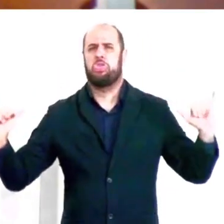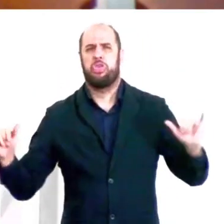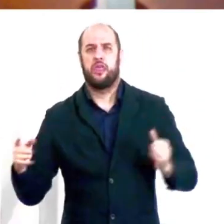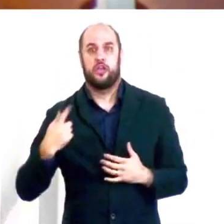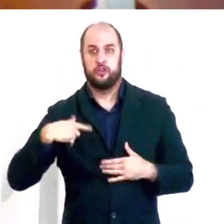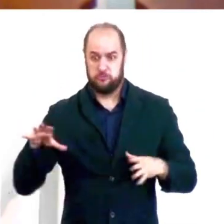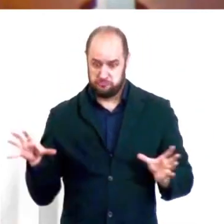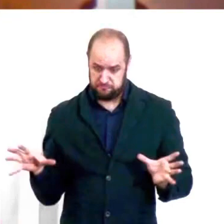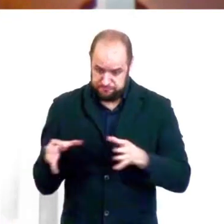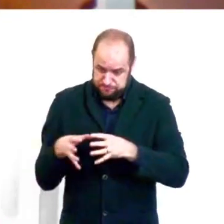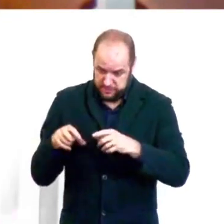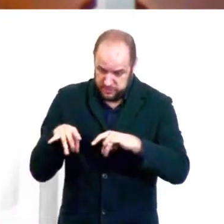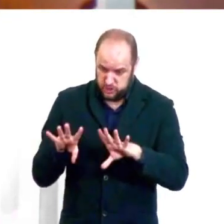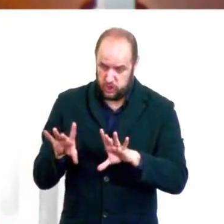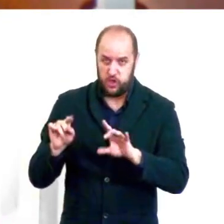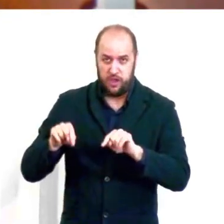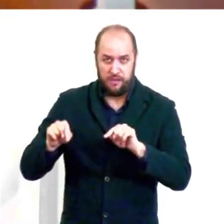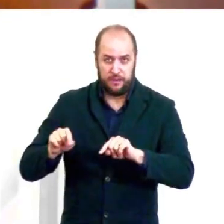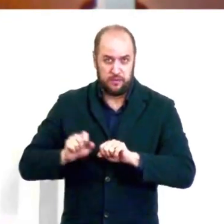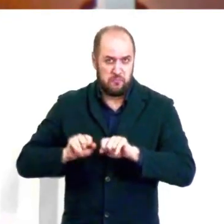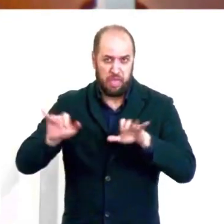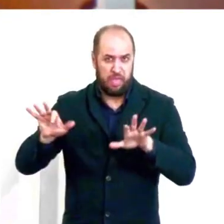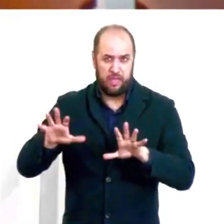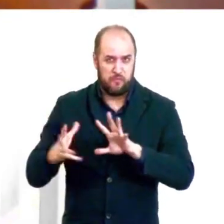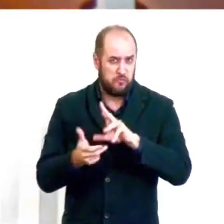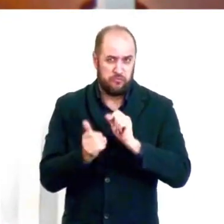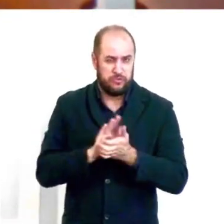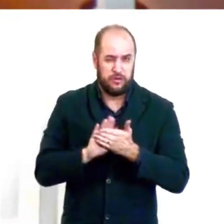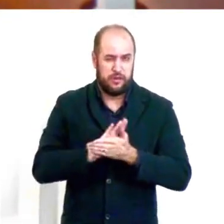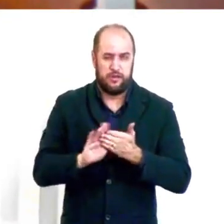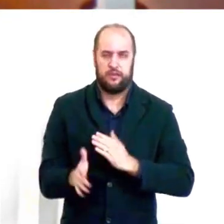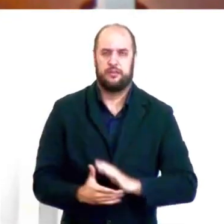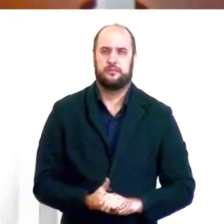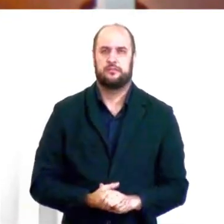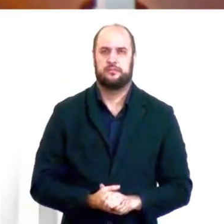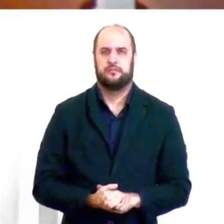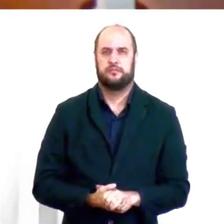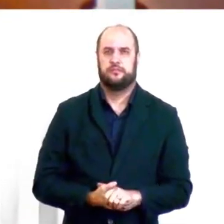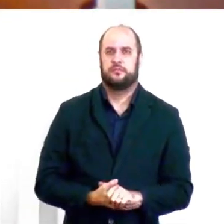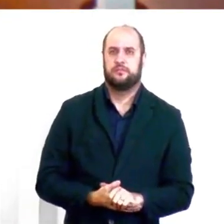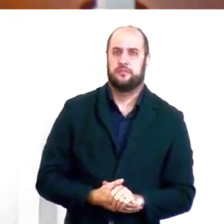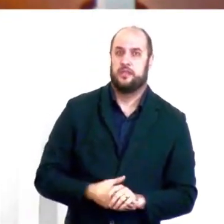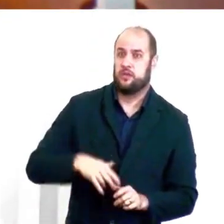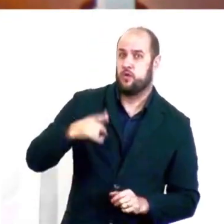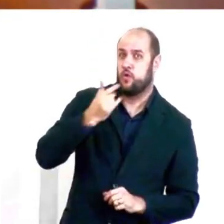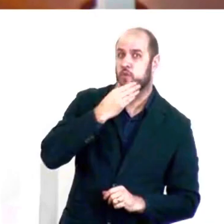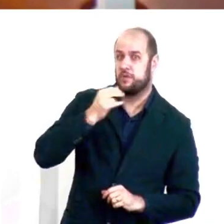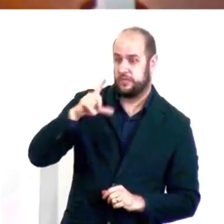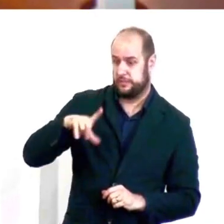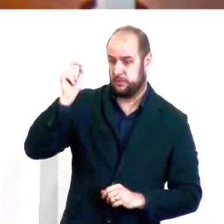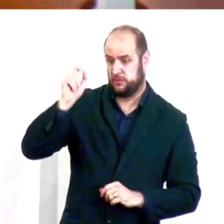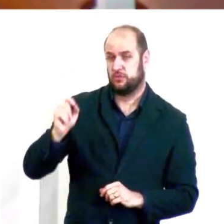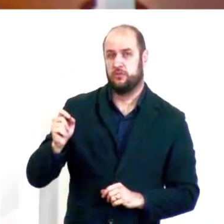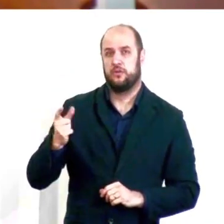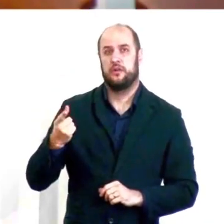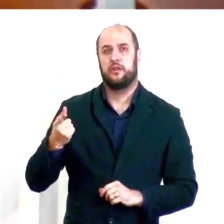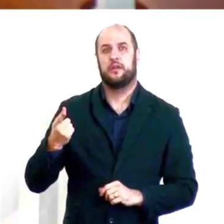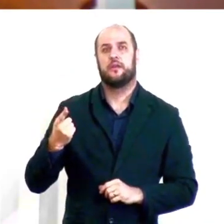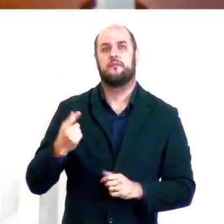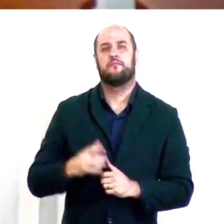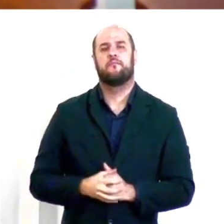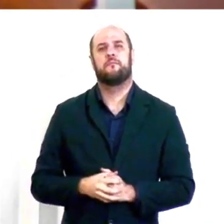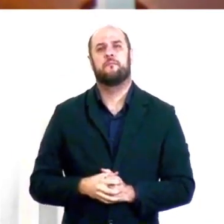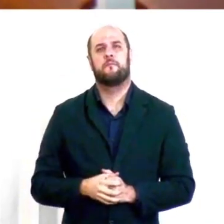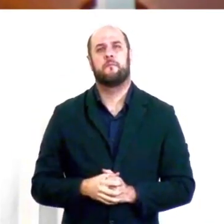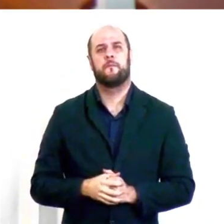terra, para a escolha de Deus por um homem ao qual e se estabelecerá uma aliança